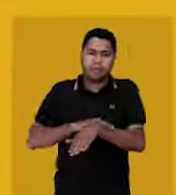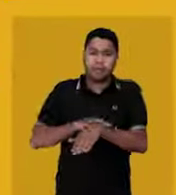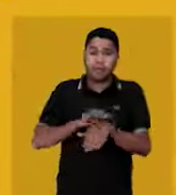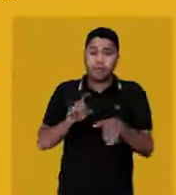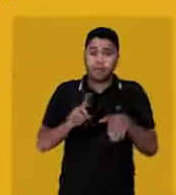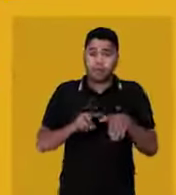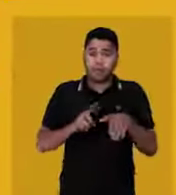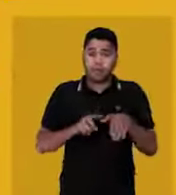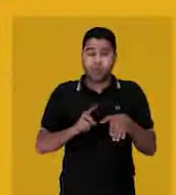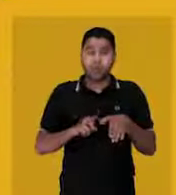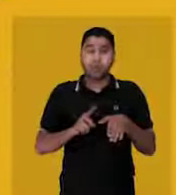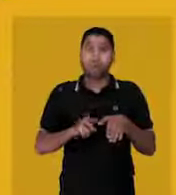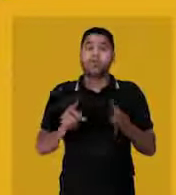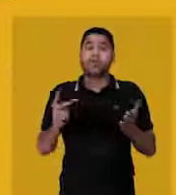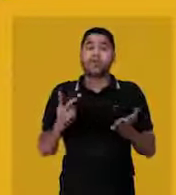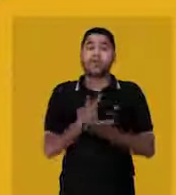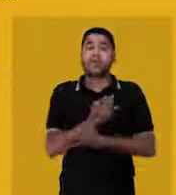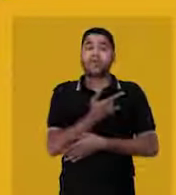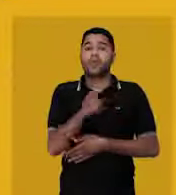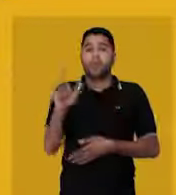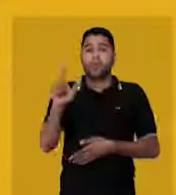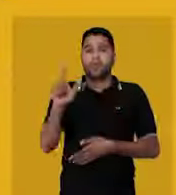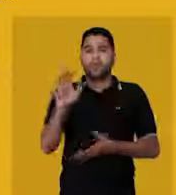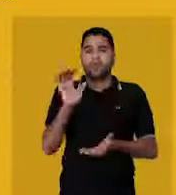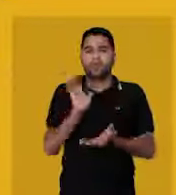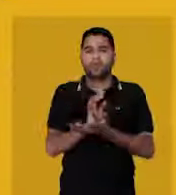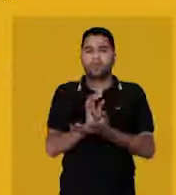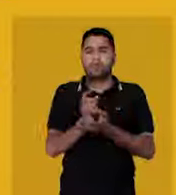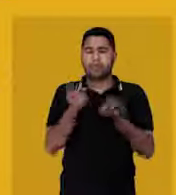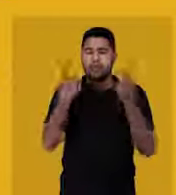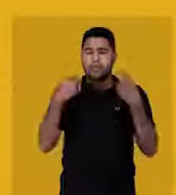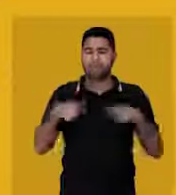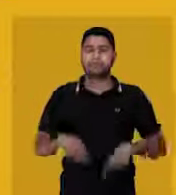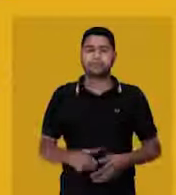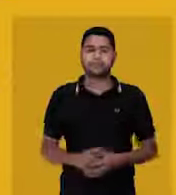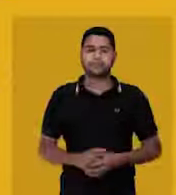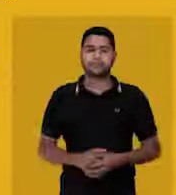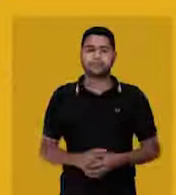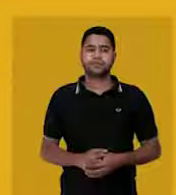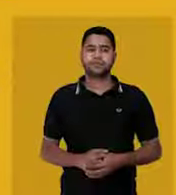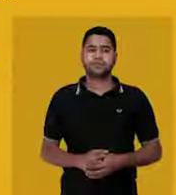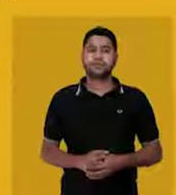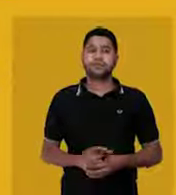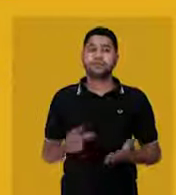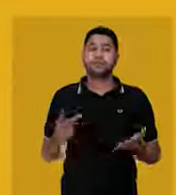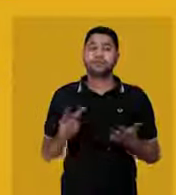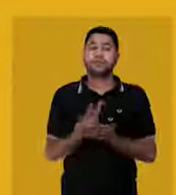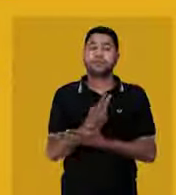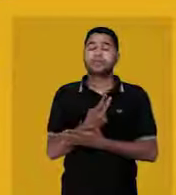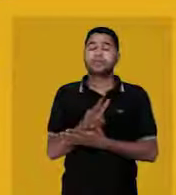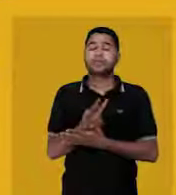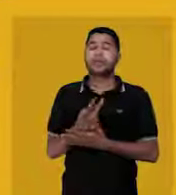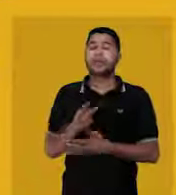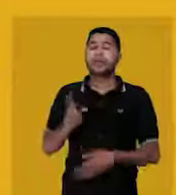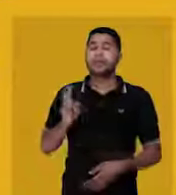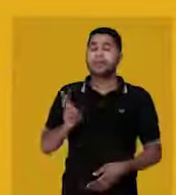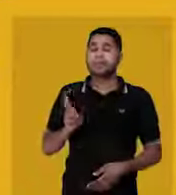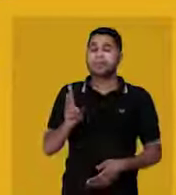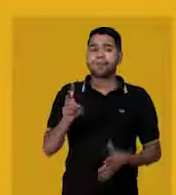unhas, essa vai atingir outras partes do nosso organismo. A candidíase é a causa mais frequente do